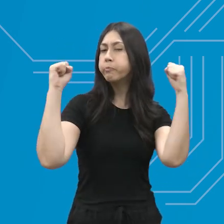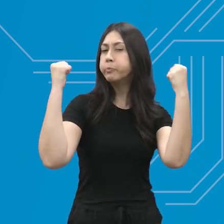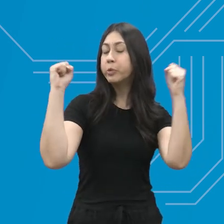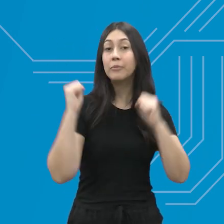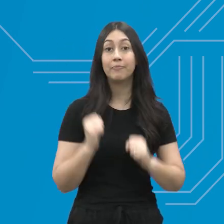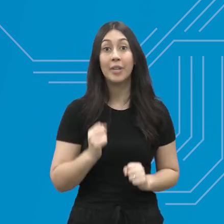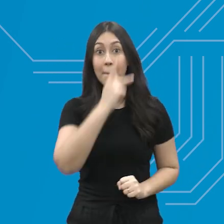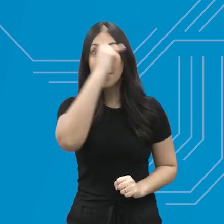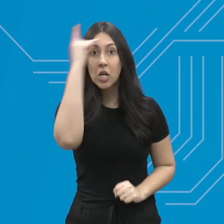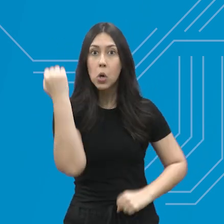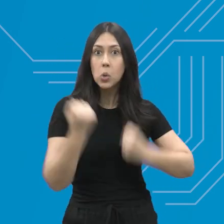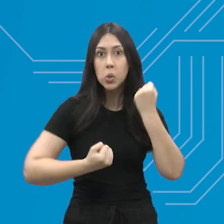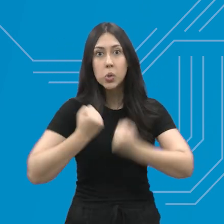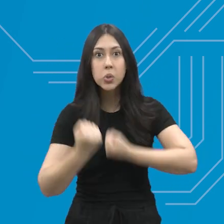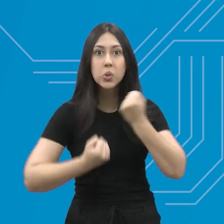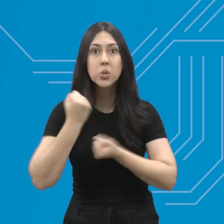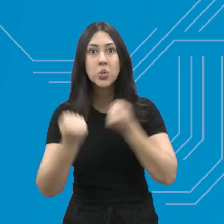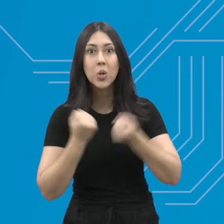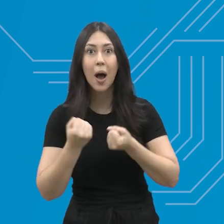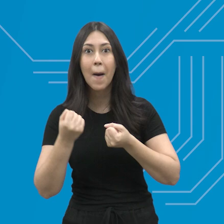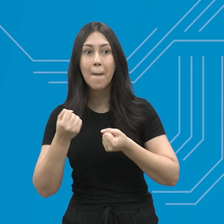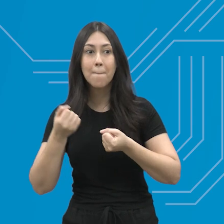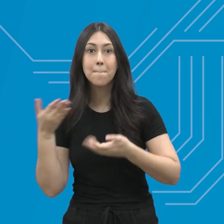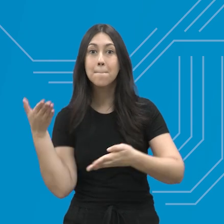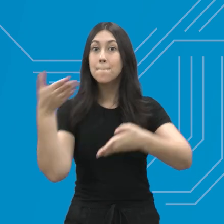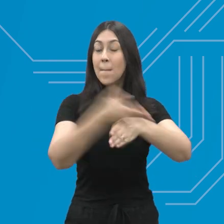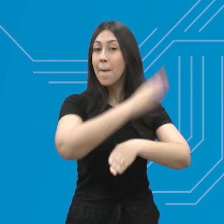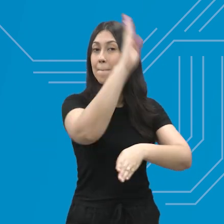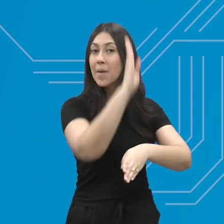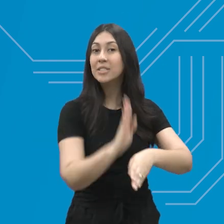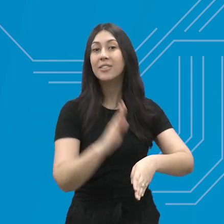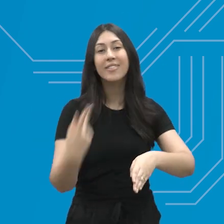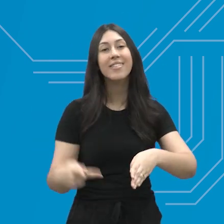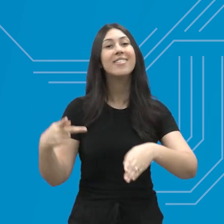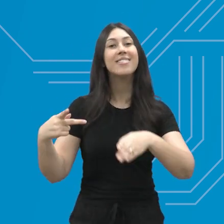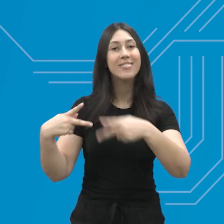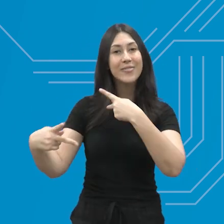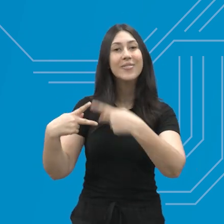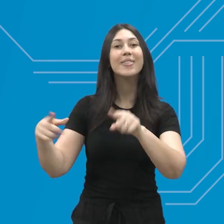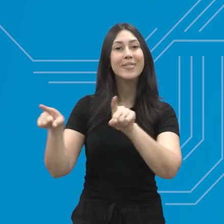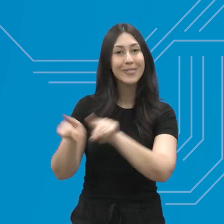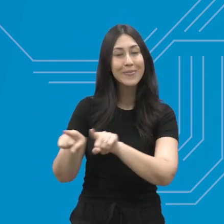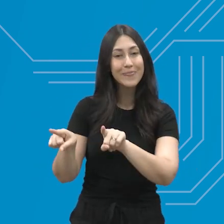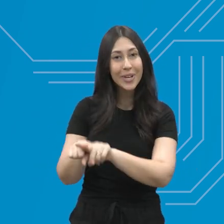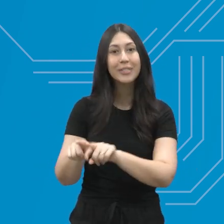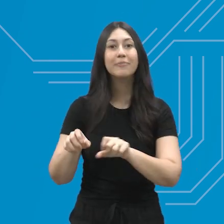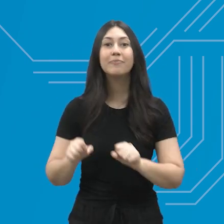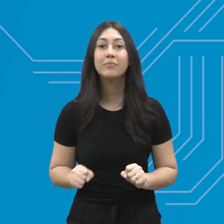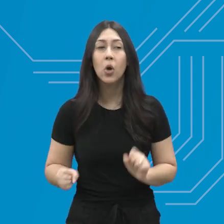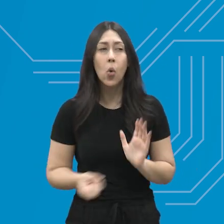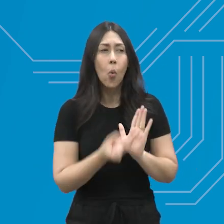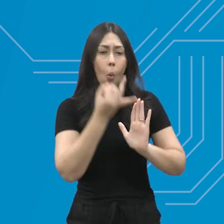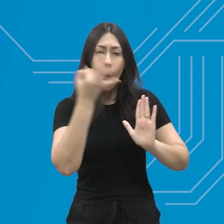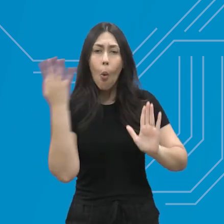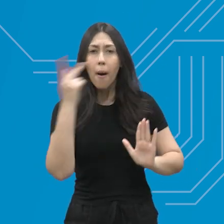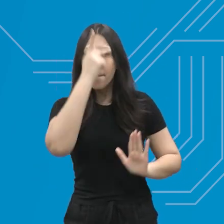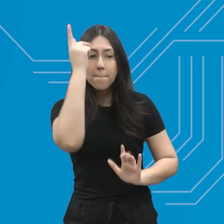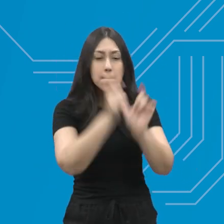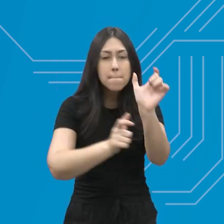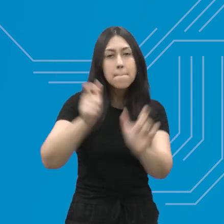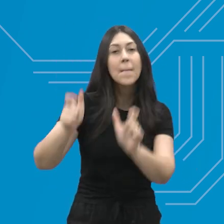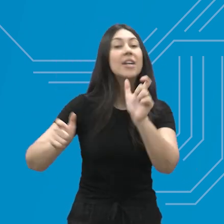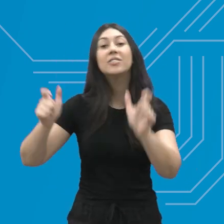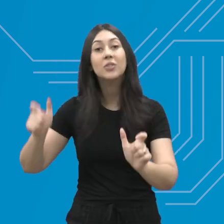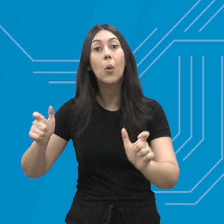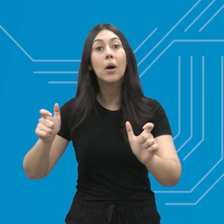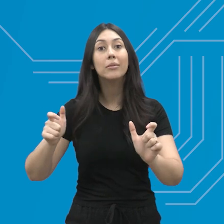Os praticantes de corrida tomaram as ruas das cidades do Brasil e em São José não foi diferente. A quantidade